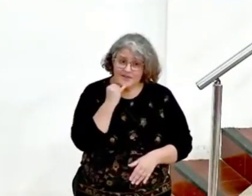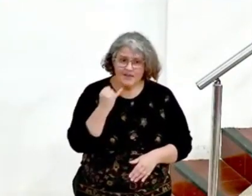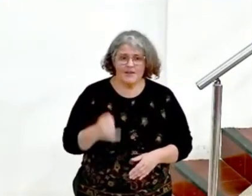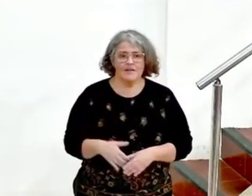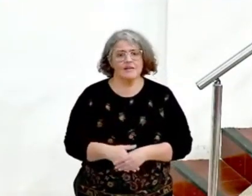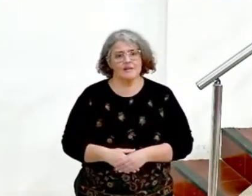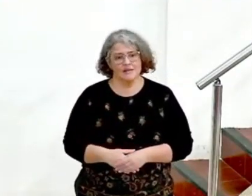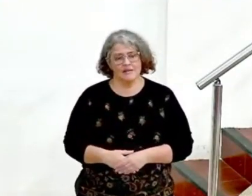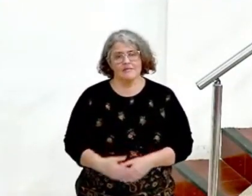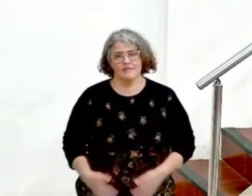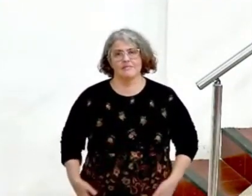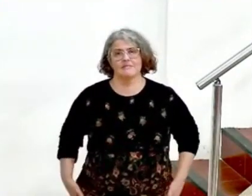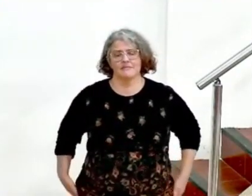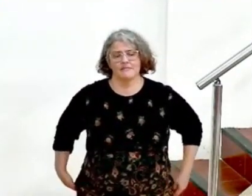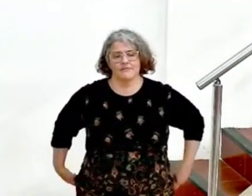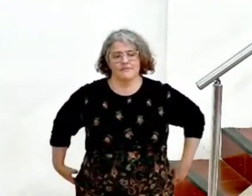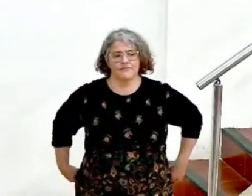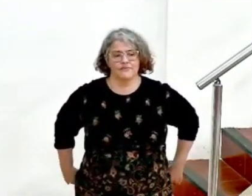ter um filho?